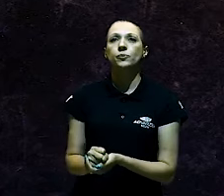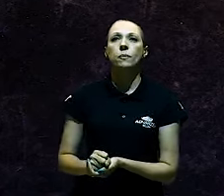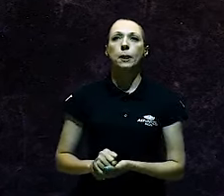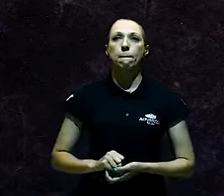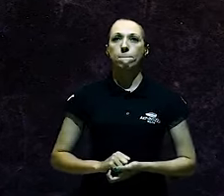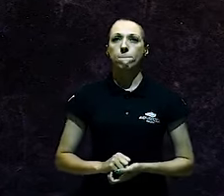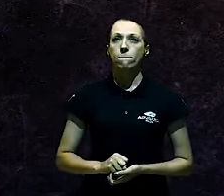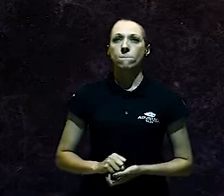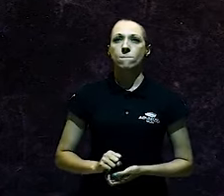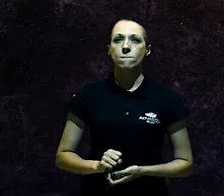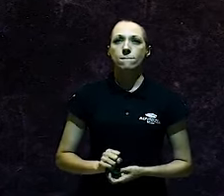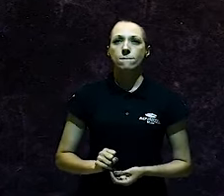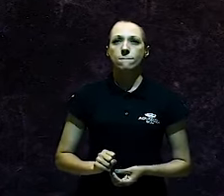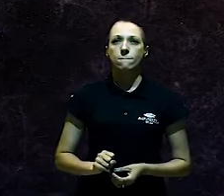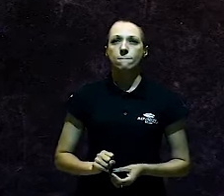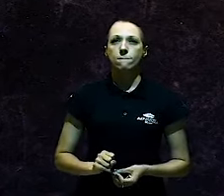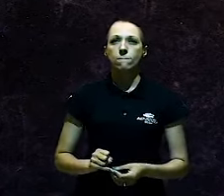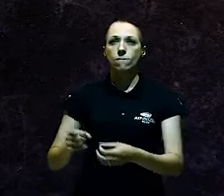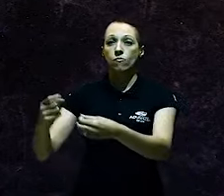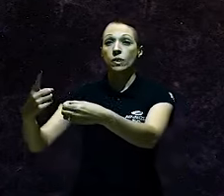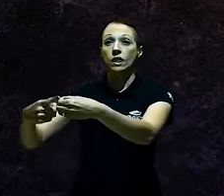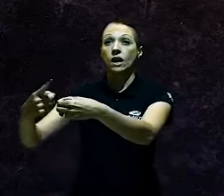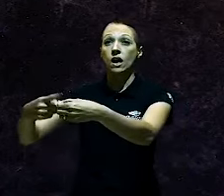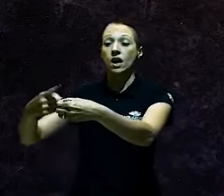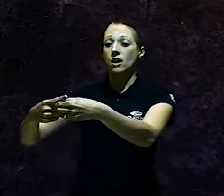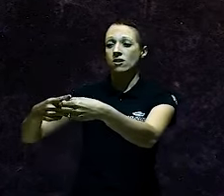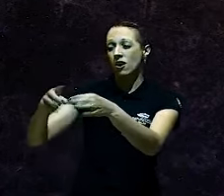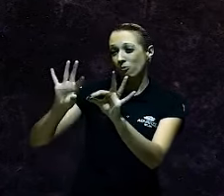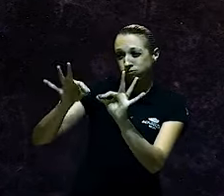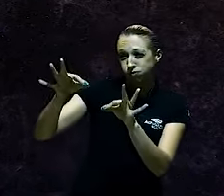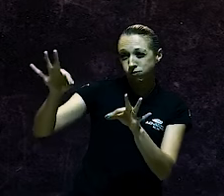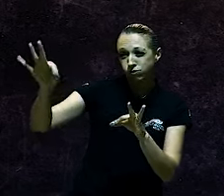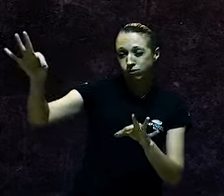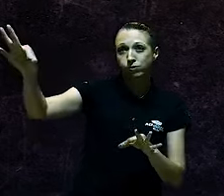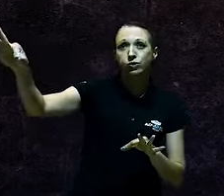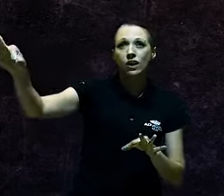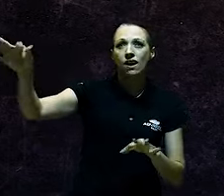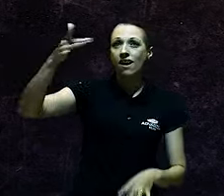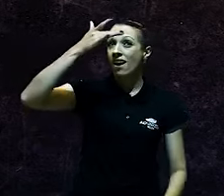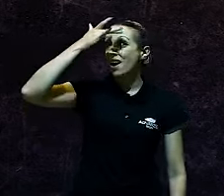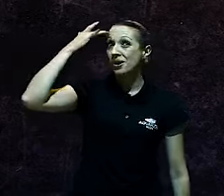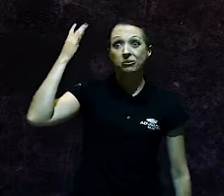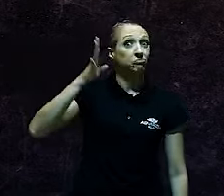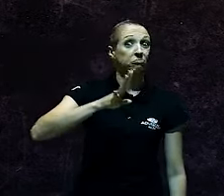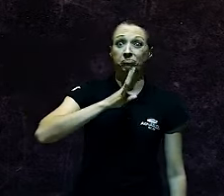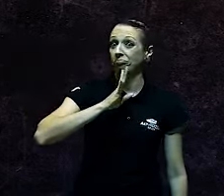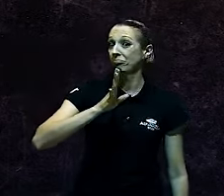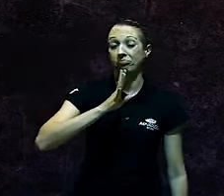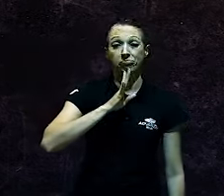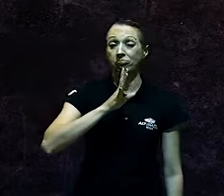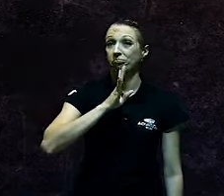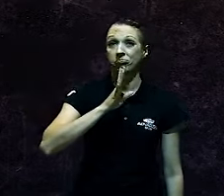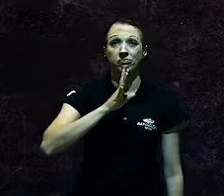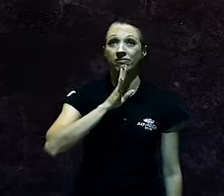as terras do mar mais remotas. Qual era o detalhe de Tarsis? Está aí, ó: que jamais ouviram falar de mim, nem